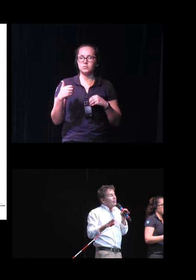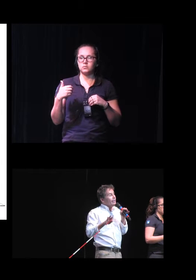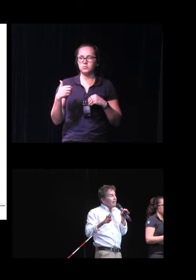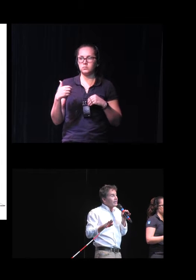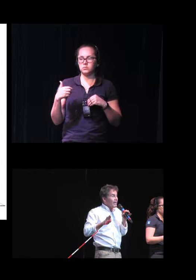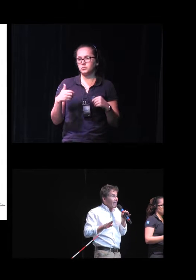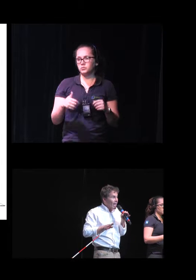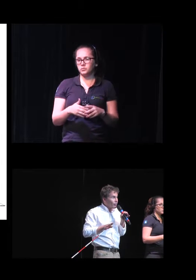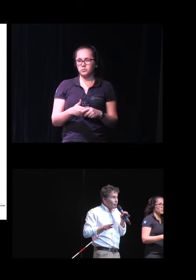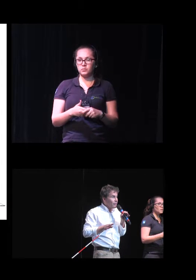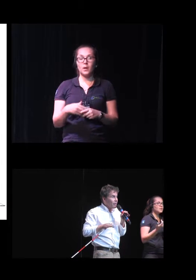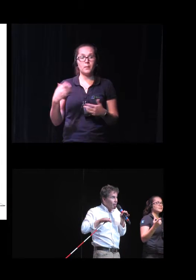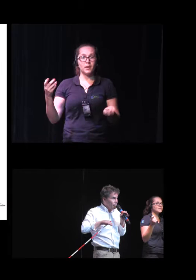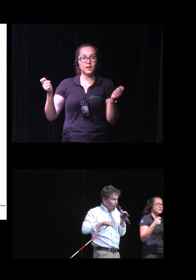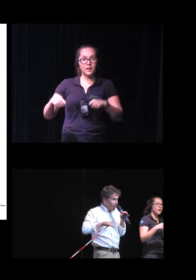queria,